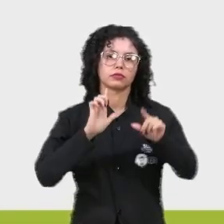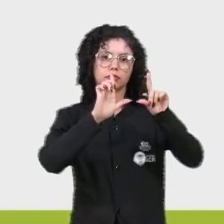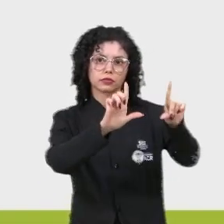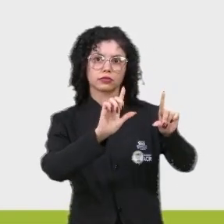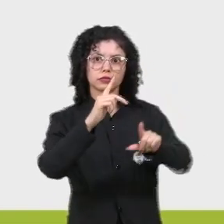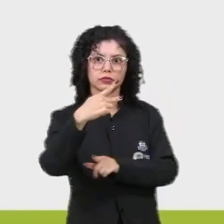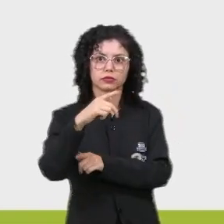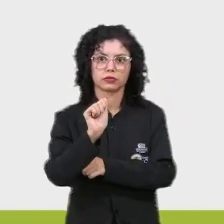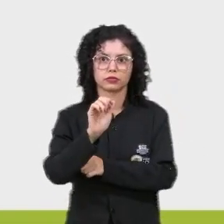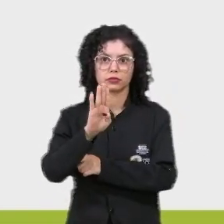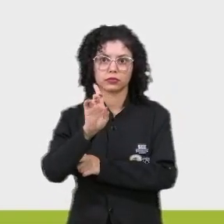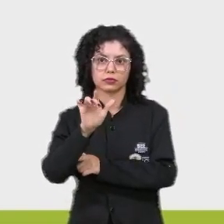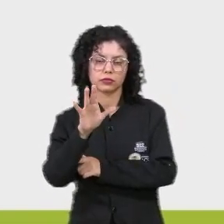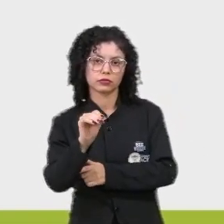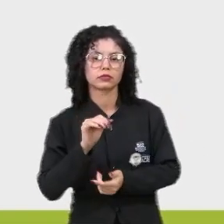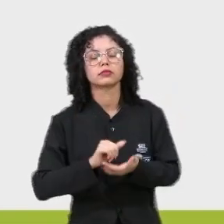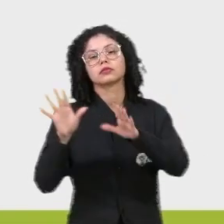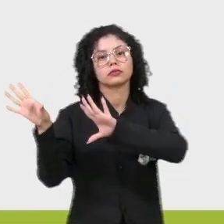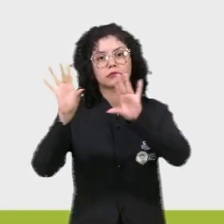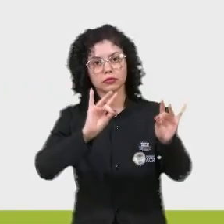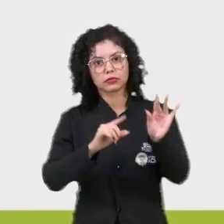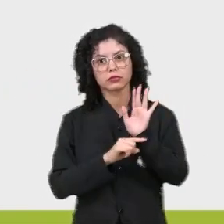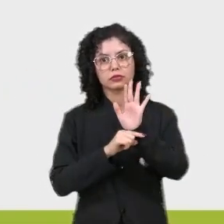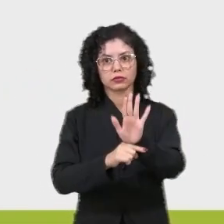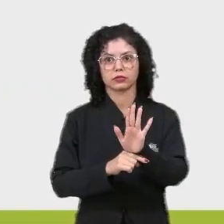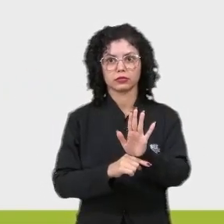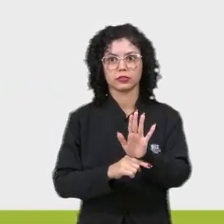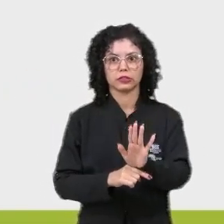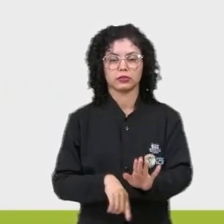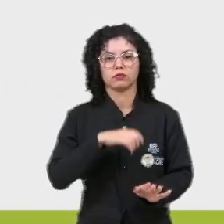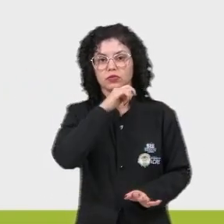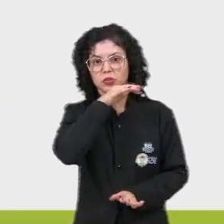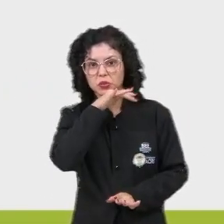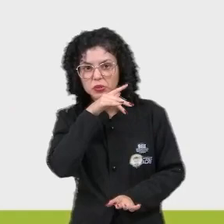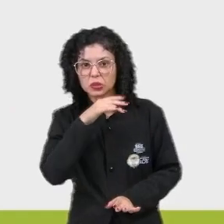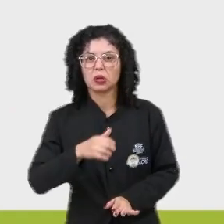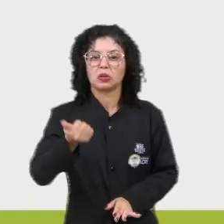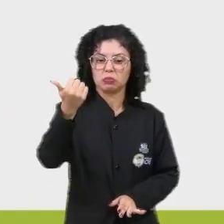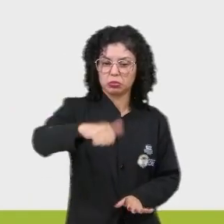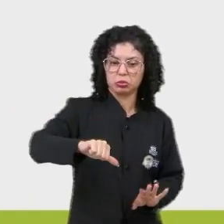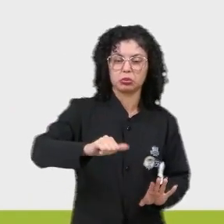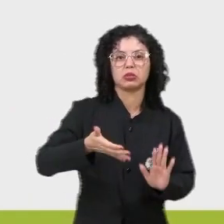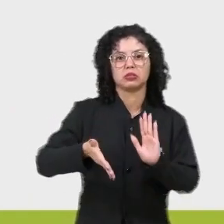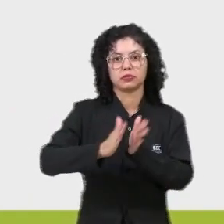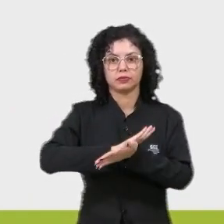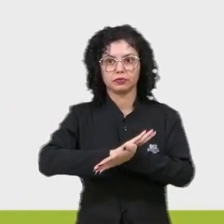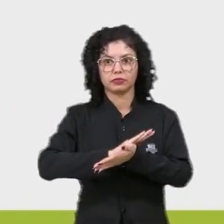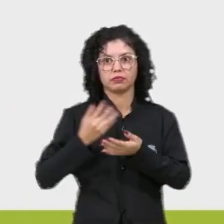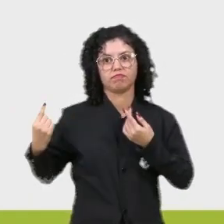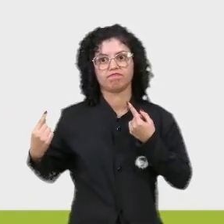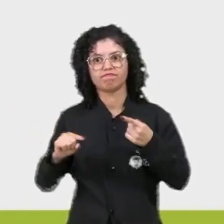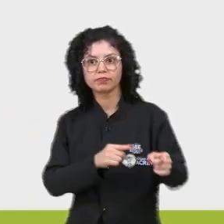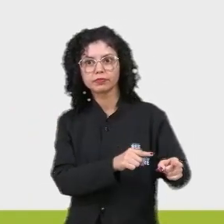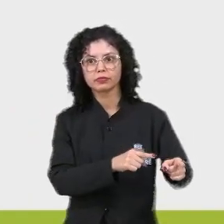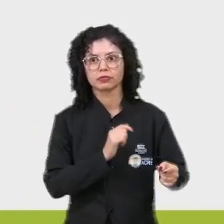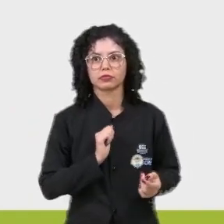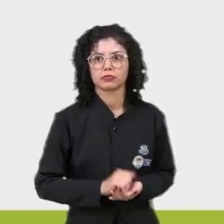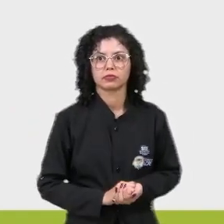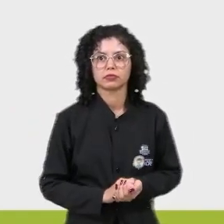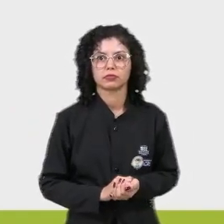Pablo Picasso, que retrata os horrores e a destruição provocados